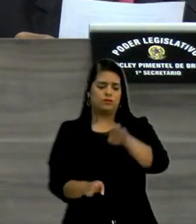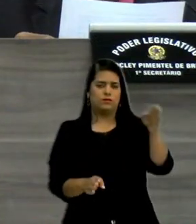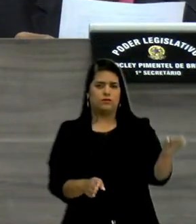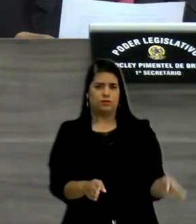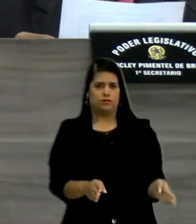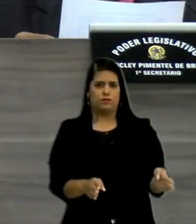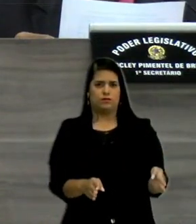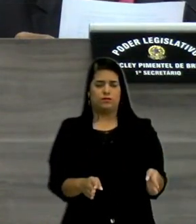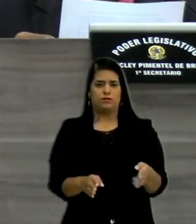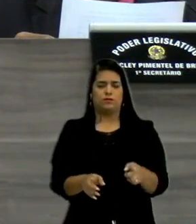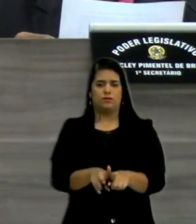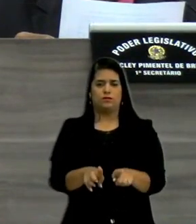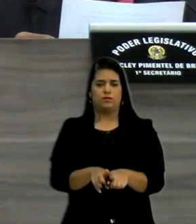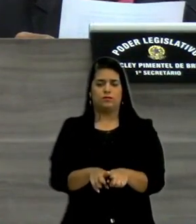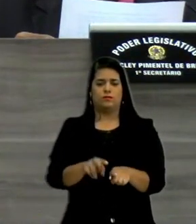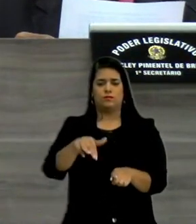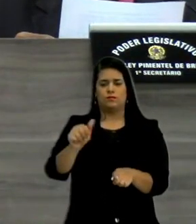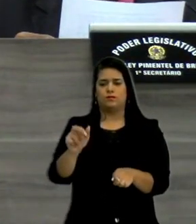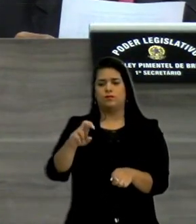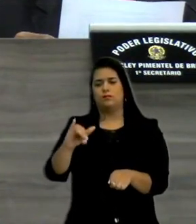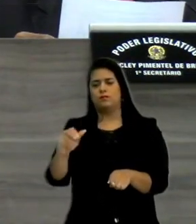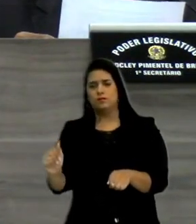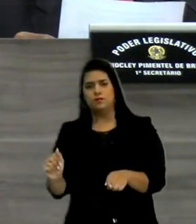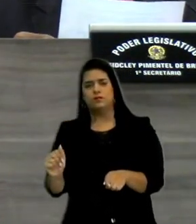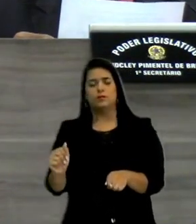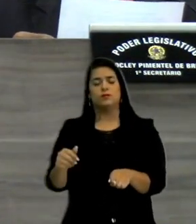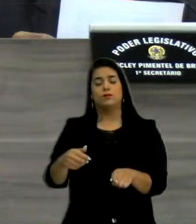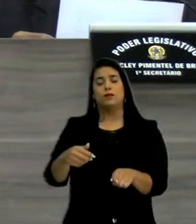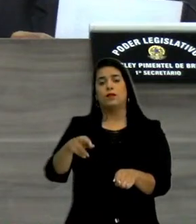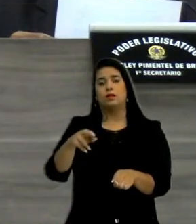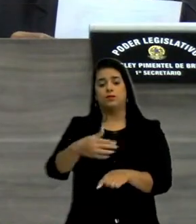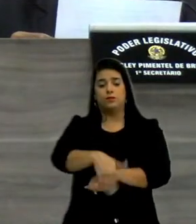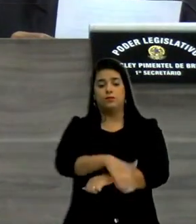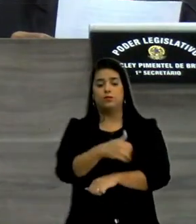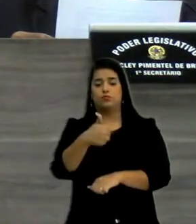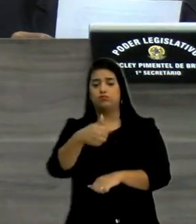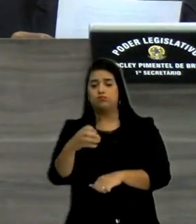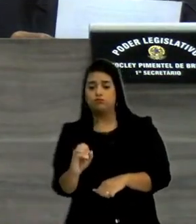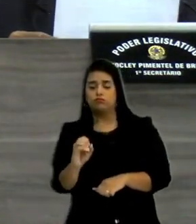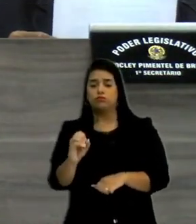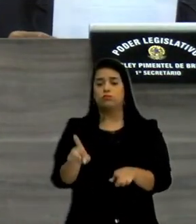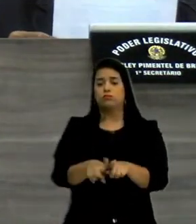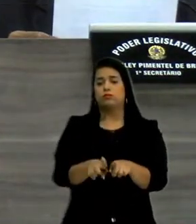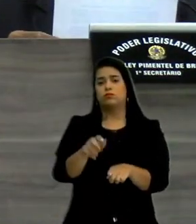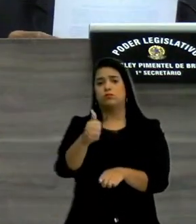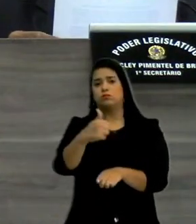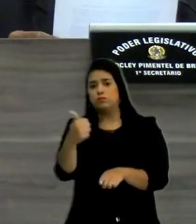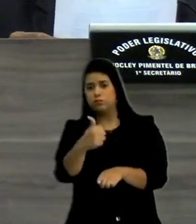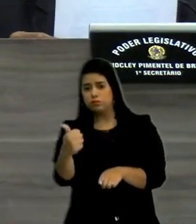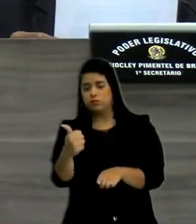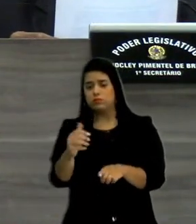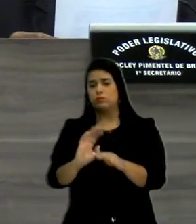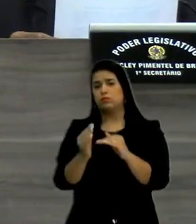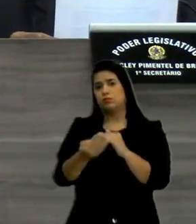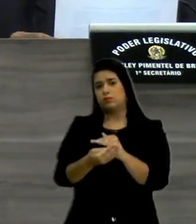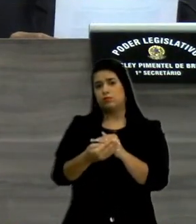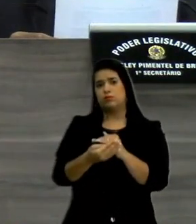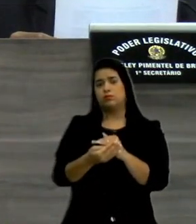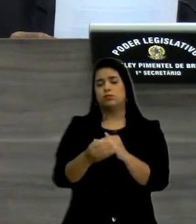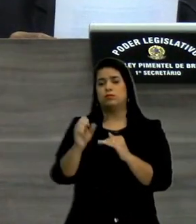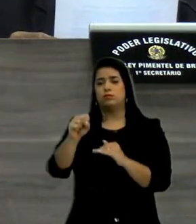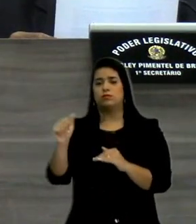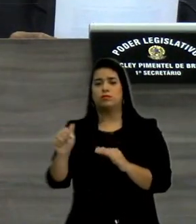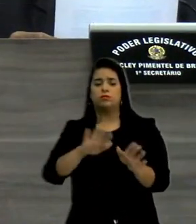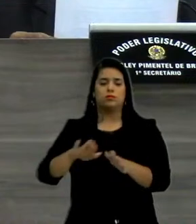Leonardo Costa de Farias e Maria do Carmo Silva, antiga Rua 10 e Rua 11, todas situadas no bairro Santo Afonso.